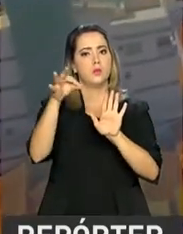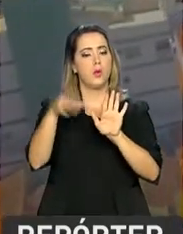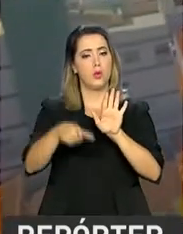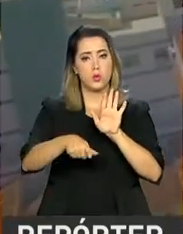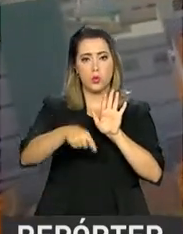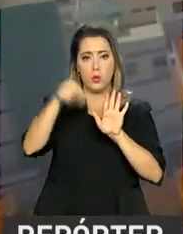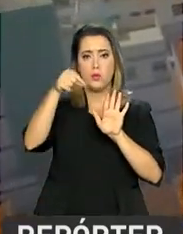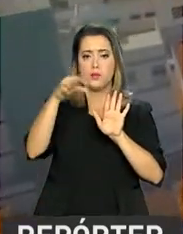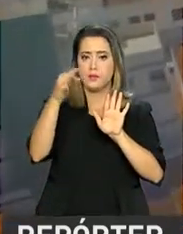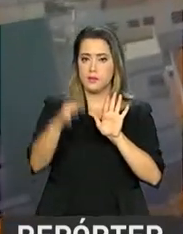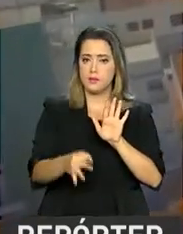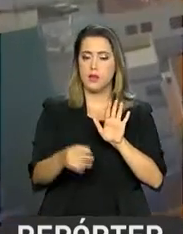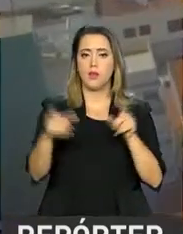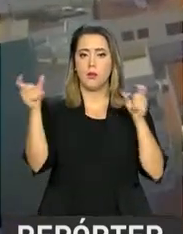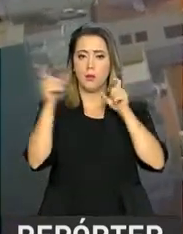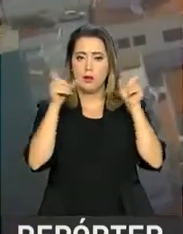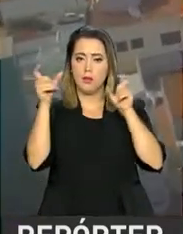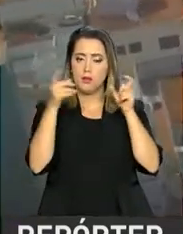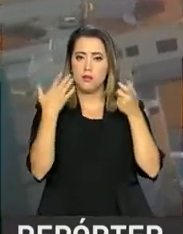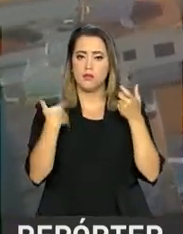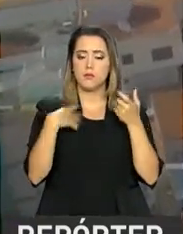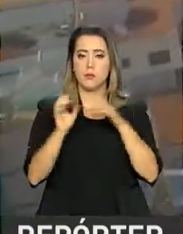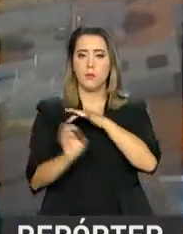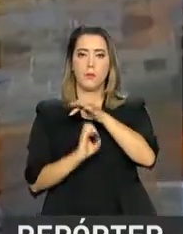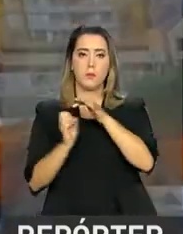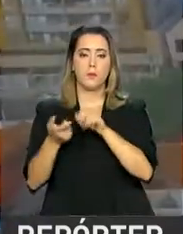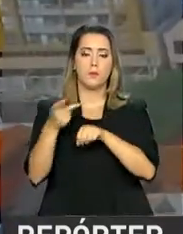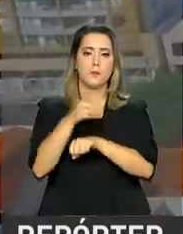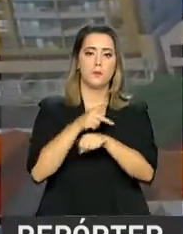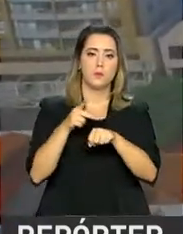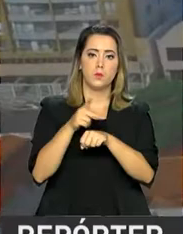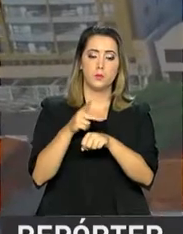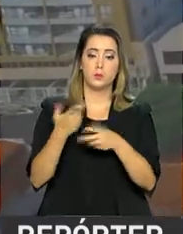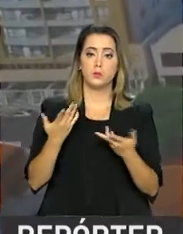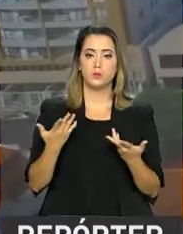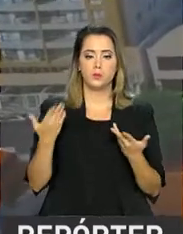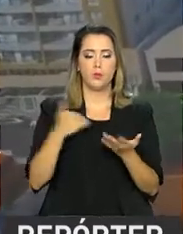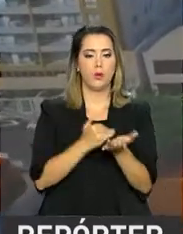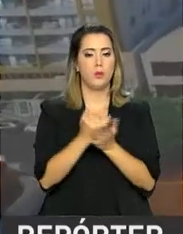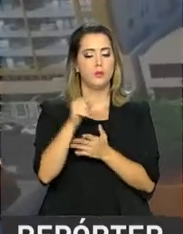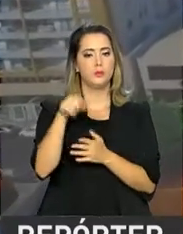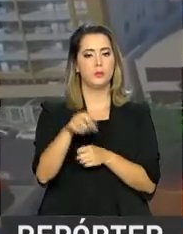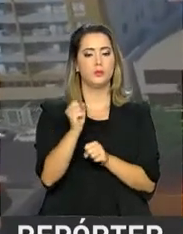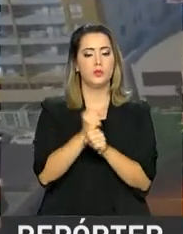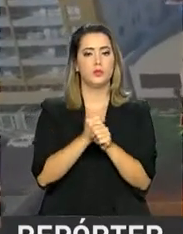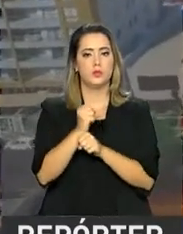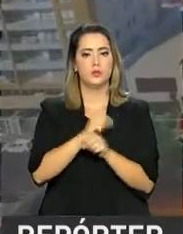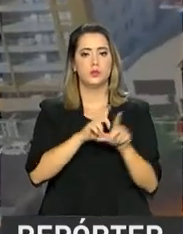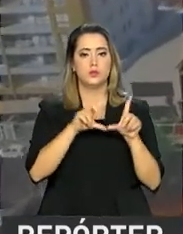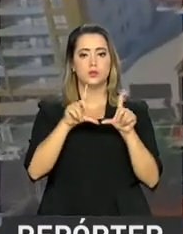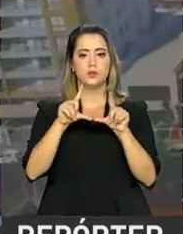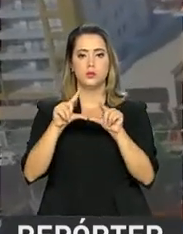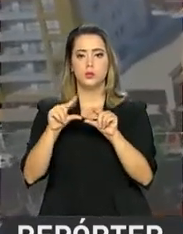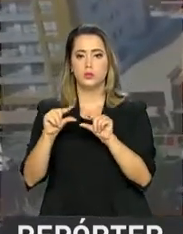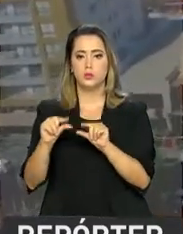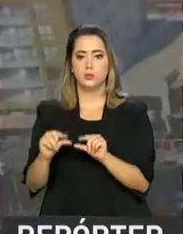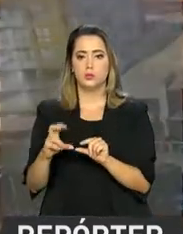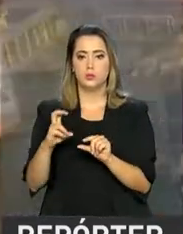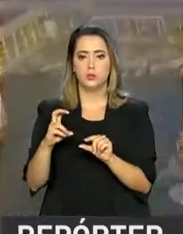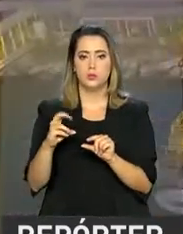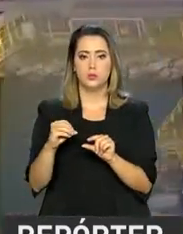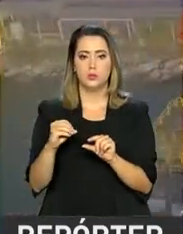atração de empresas do exterior para leilão do pré sal no começo deste ano foram reduzidas em cerca de 50%